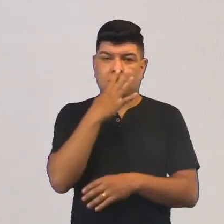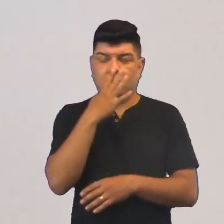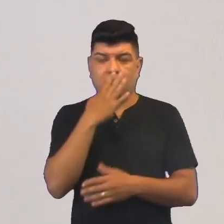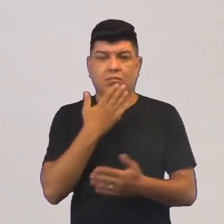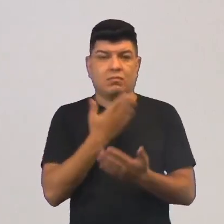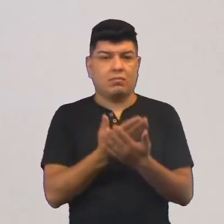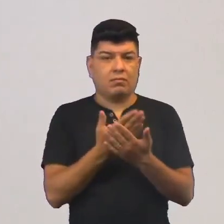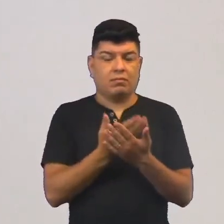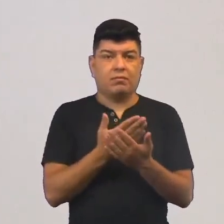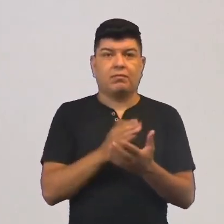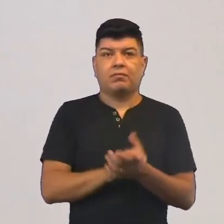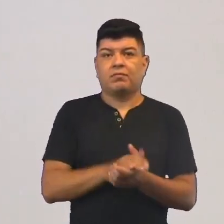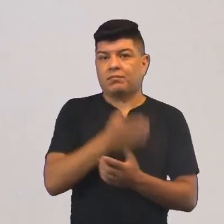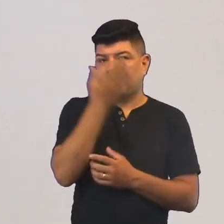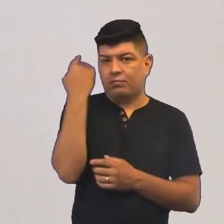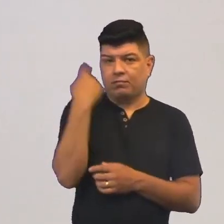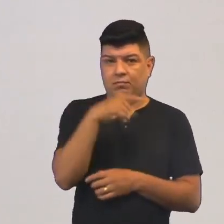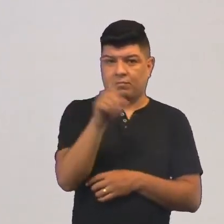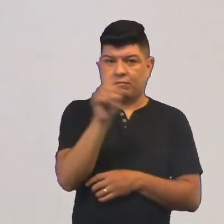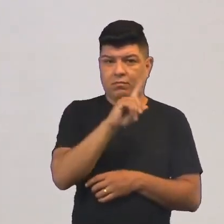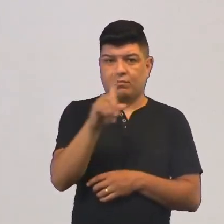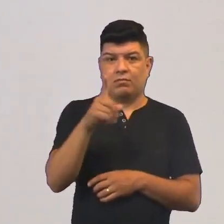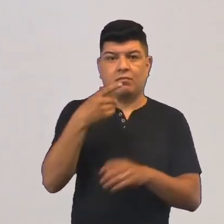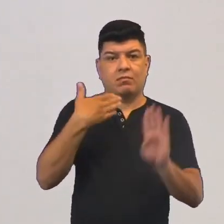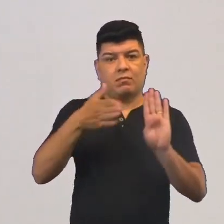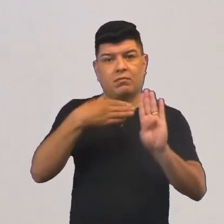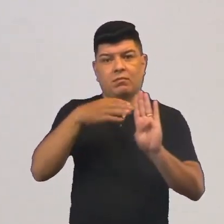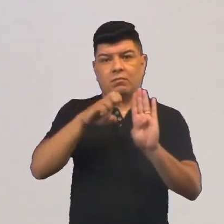nossa aula. Não esqueça de